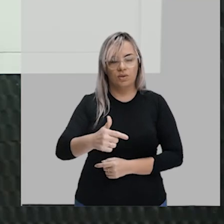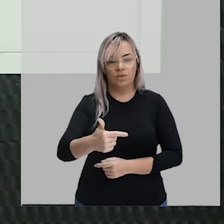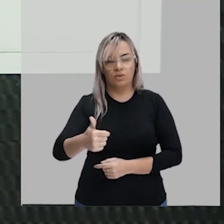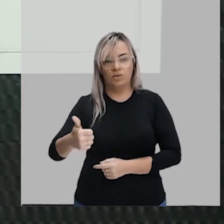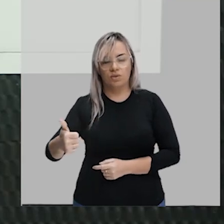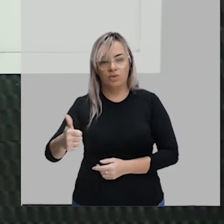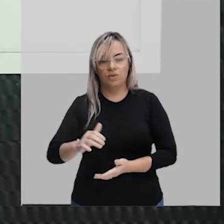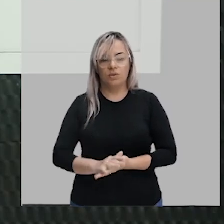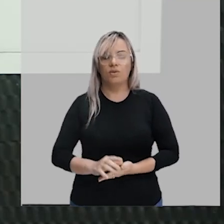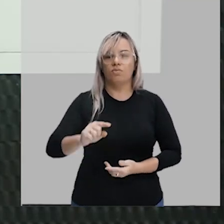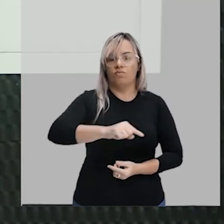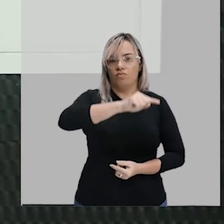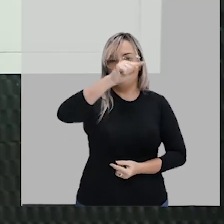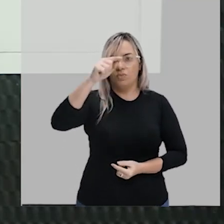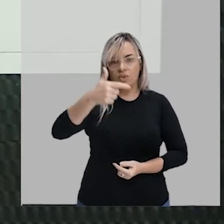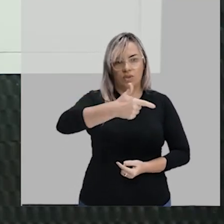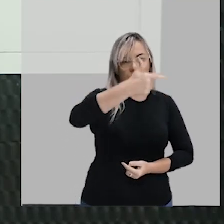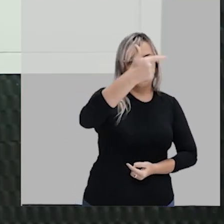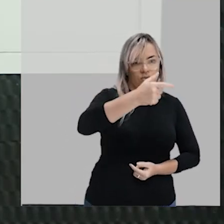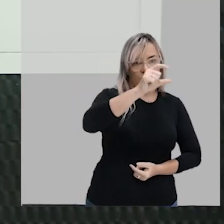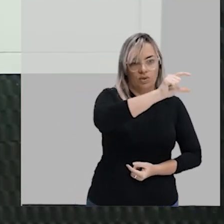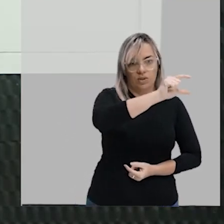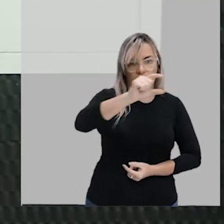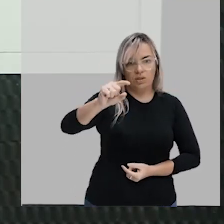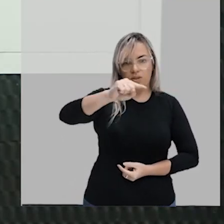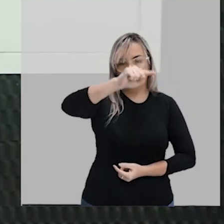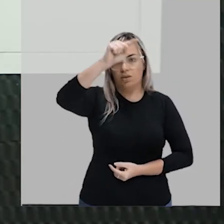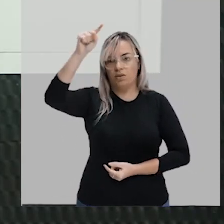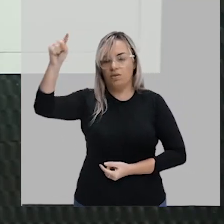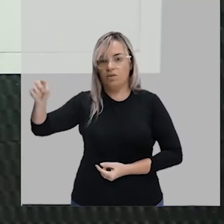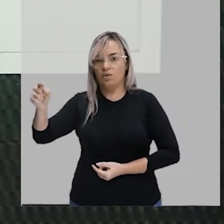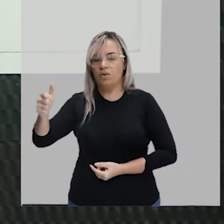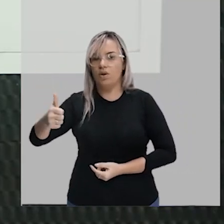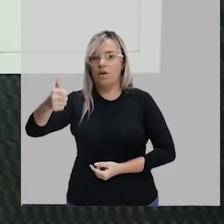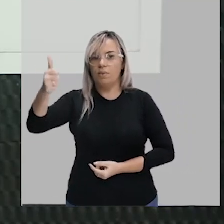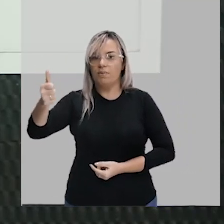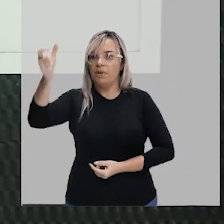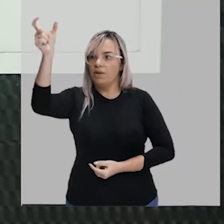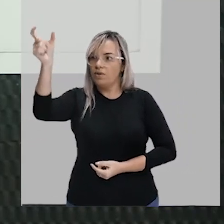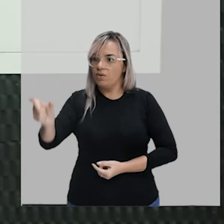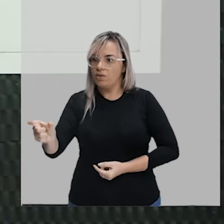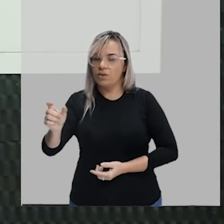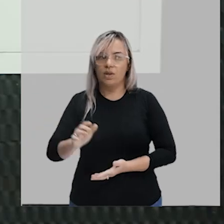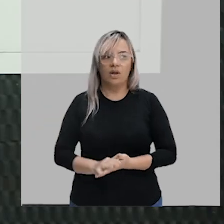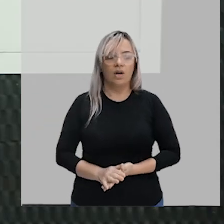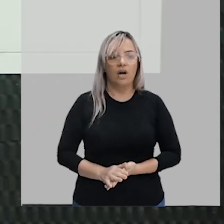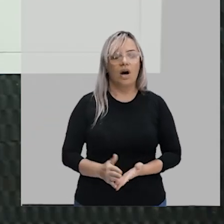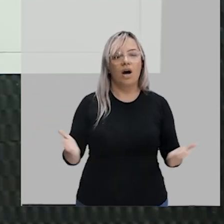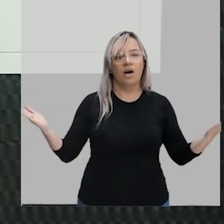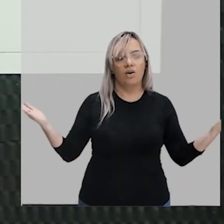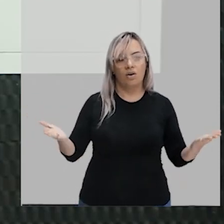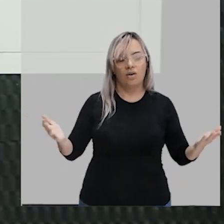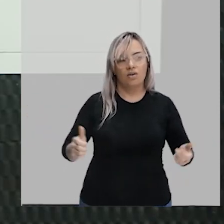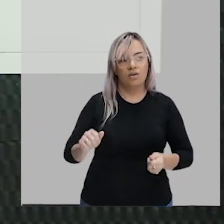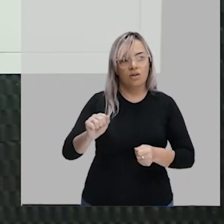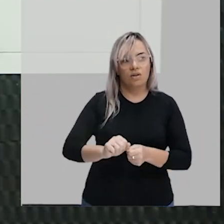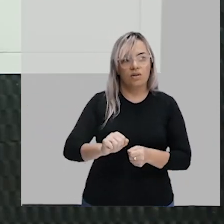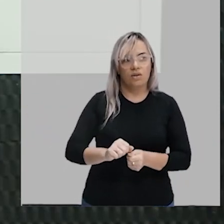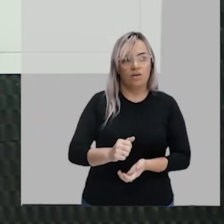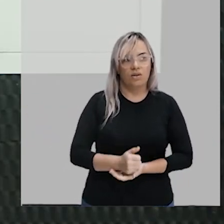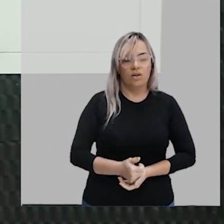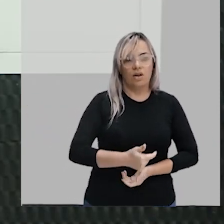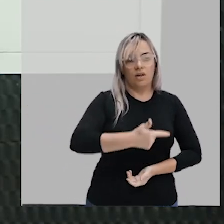Segunda linha com a primeira coluna. E para finalizar, você vai multiplicar a segunda linha com a